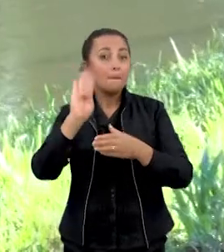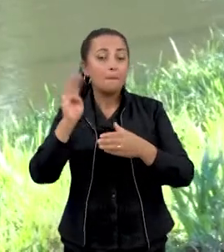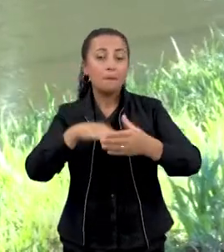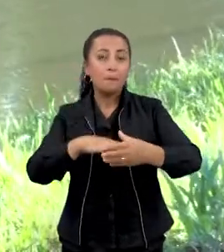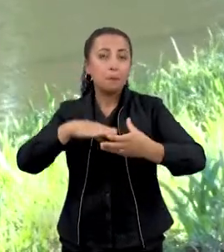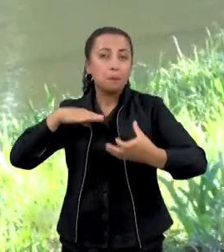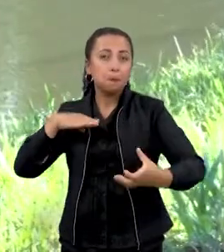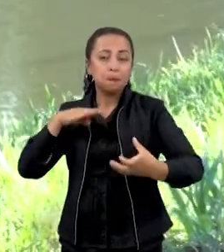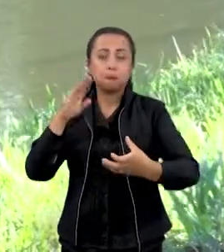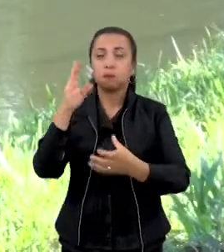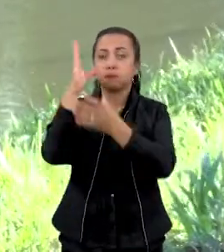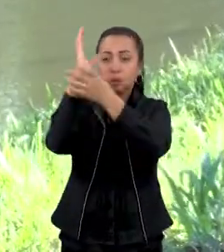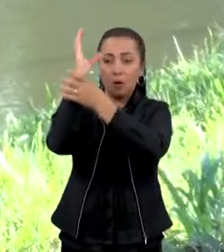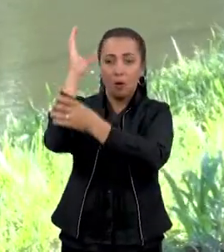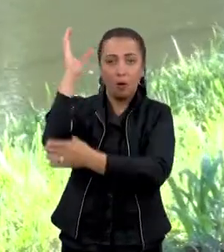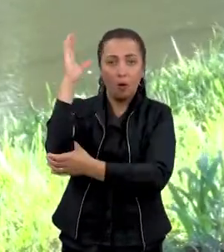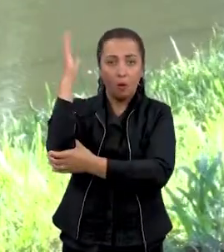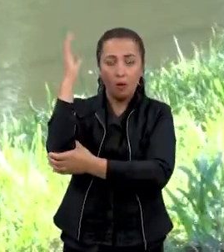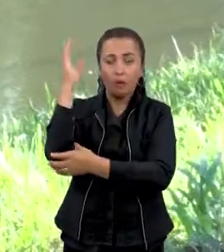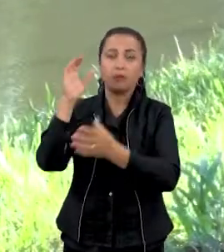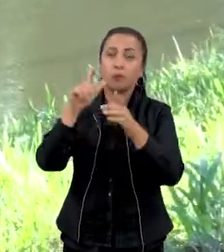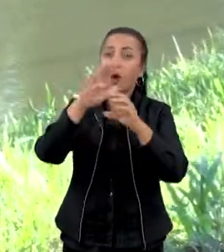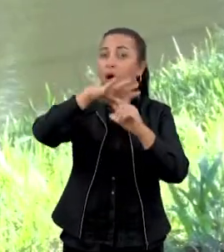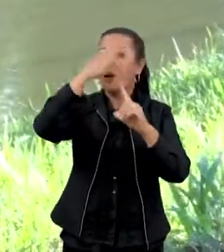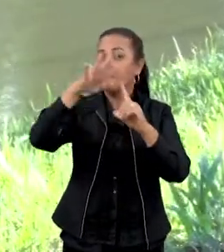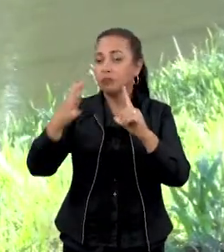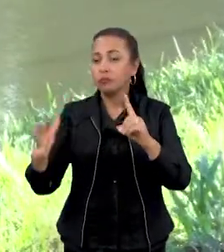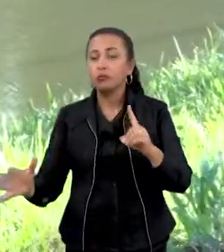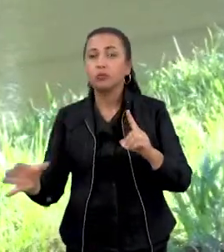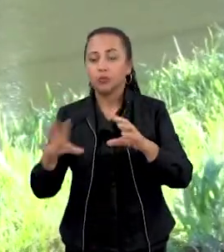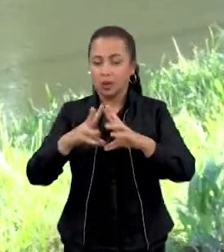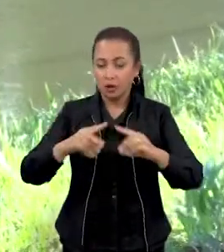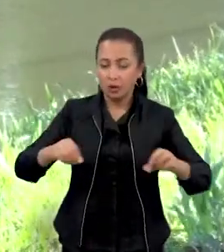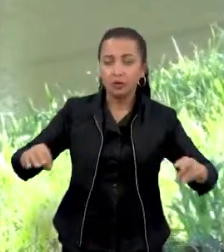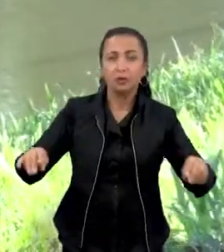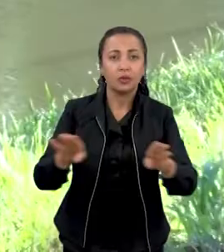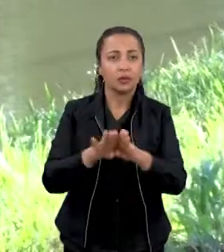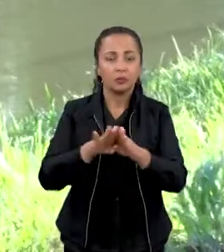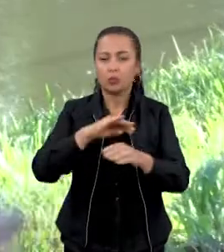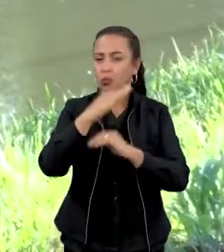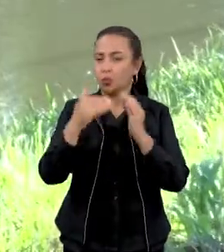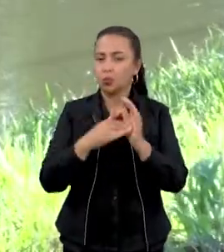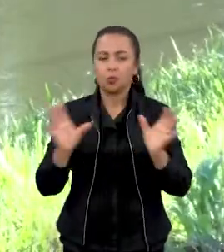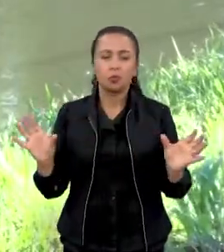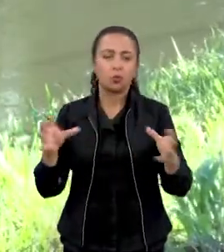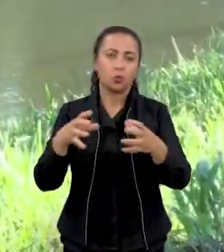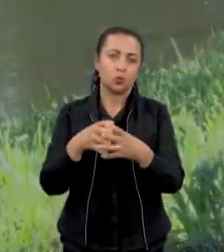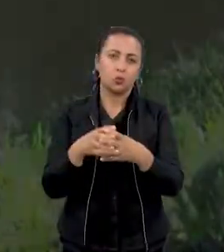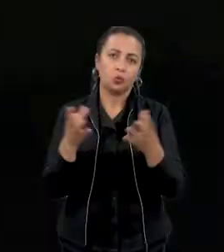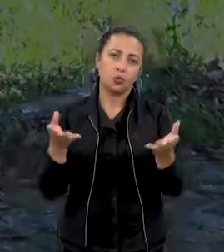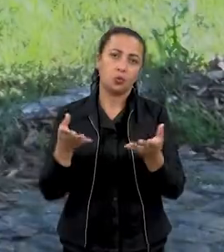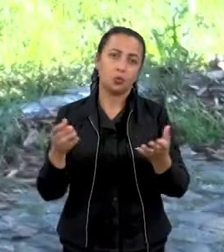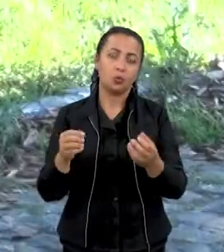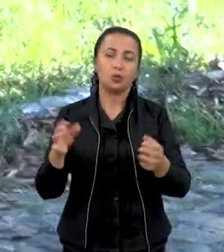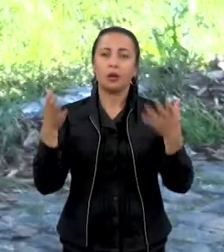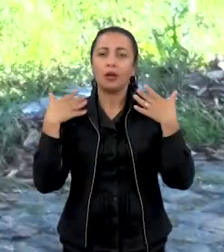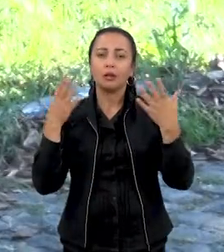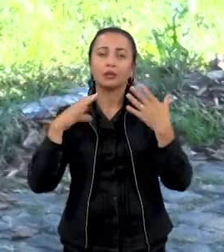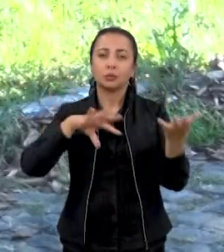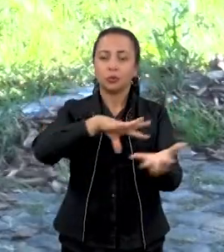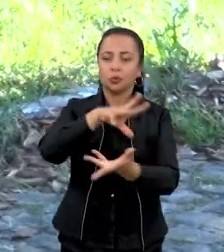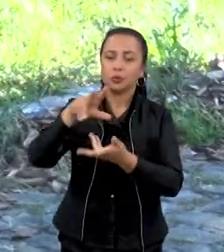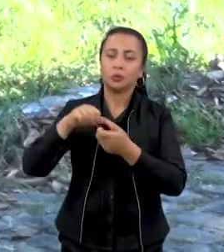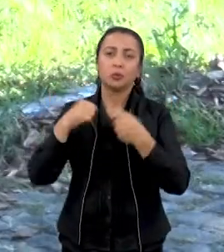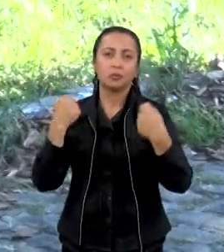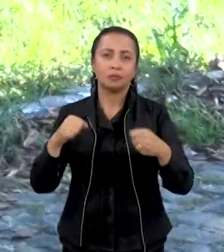em biomassa, que é o tronco, são as folhas, está no solo, na matéria orgânica ali do solo e está em todo esse conjunto. Hoje, com o